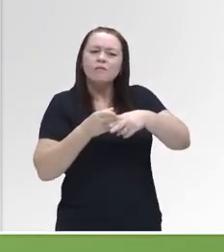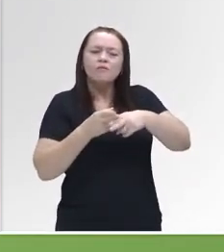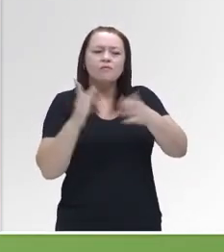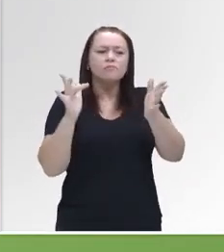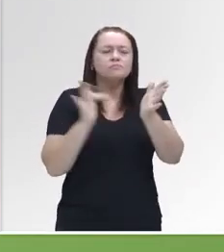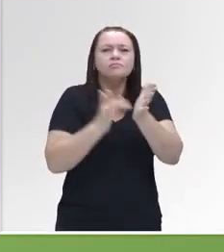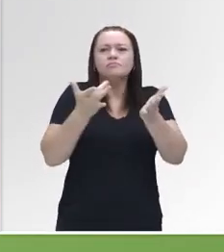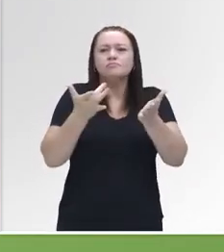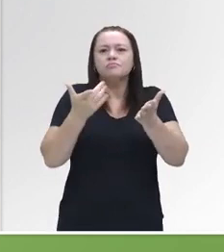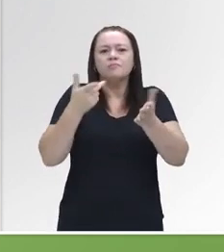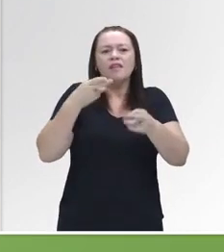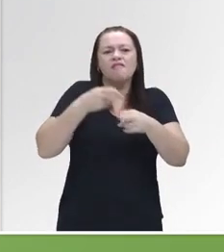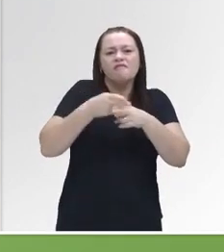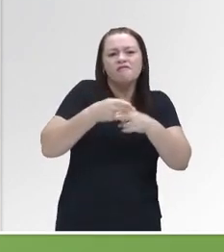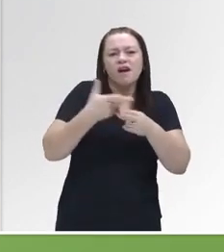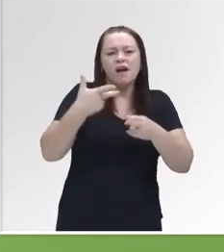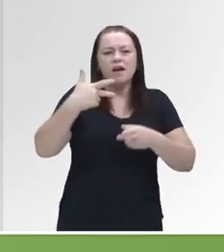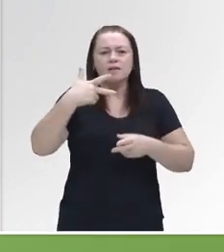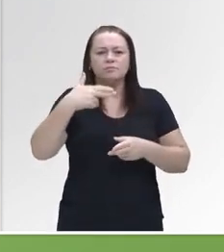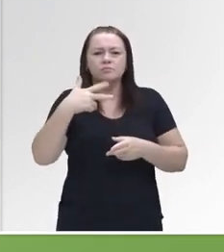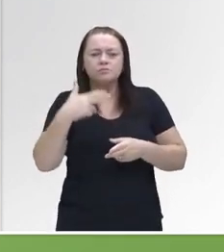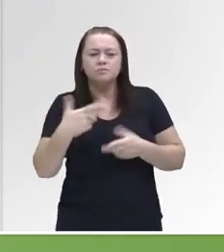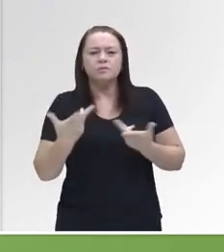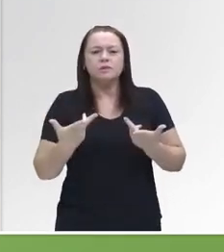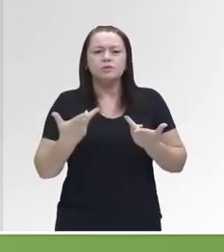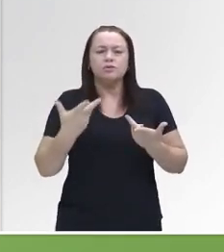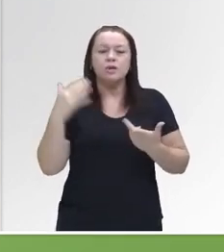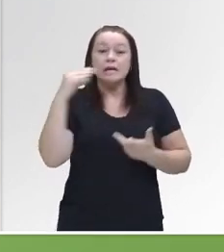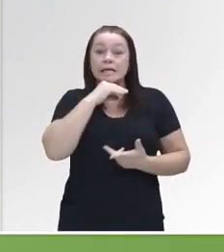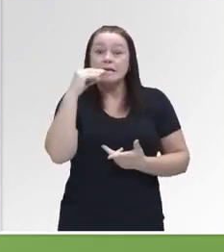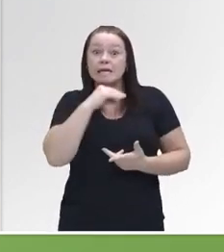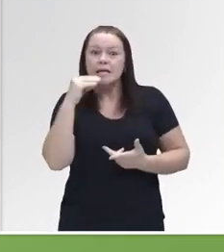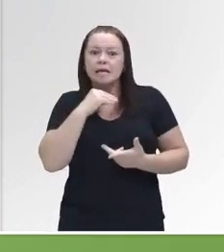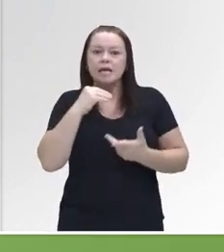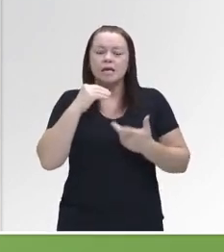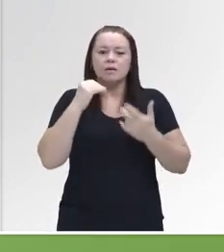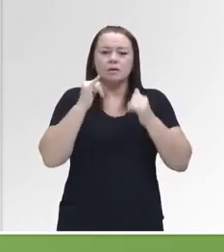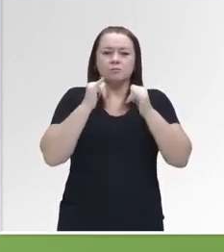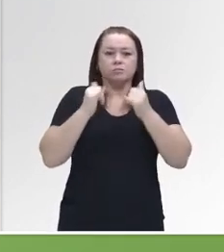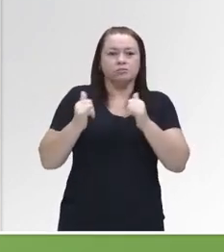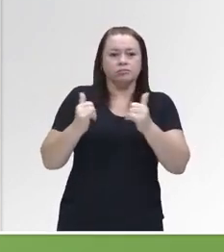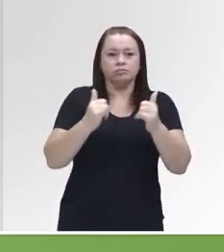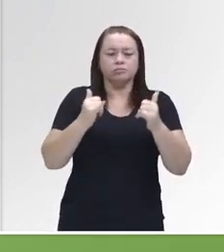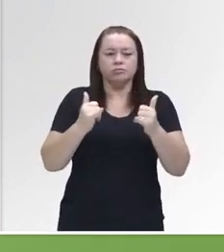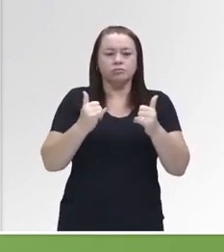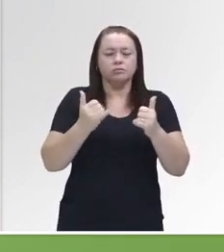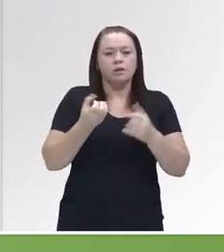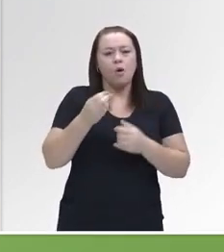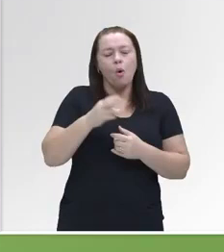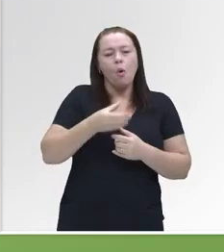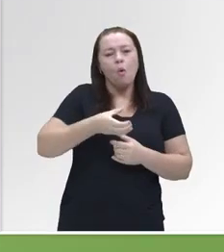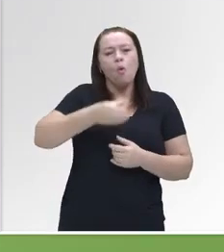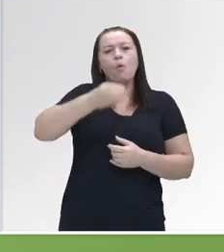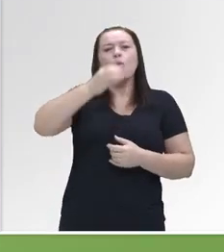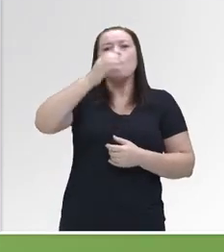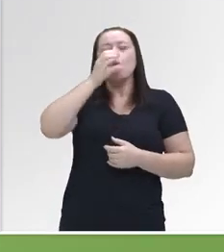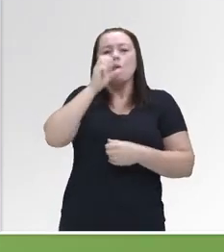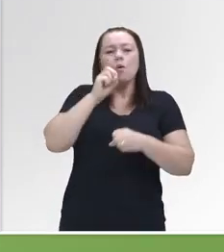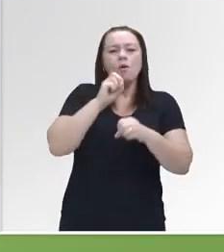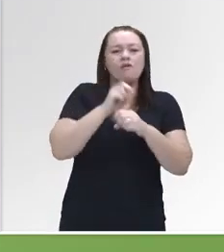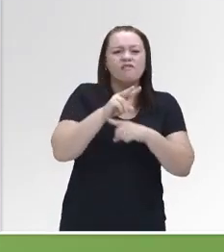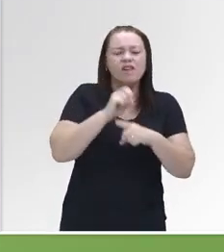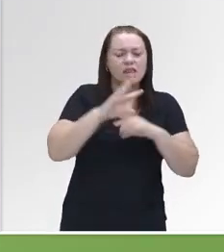algo afiado, ou quente, ou elétrico, ou ingerir veneno, isso tudo se